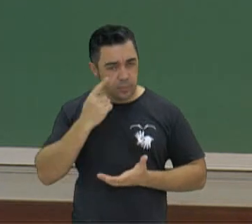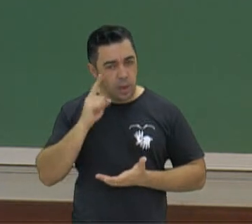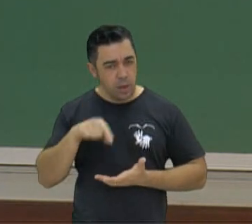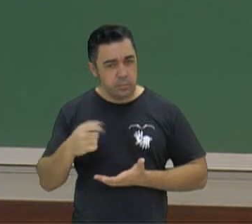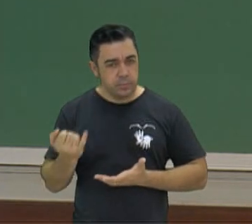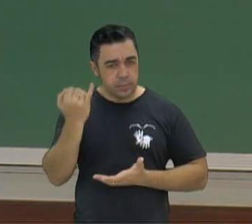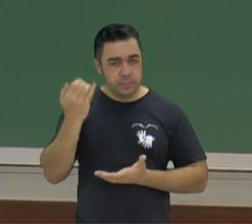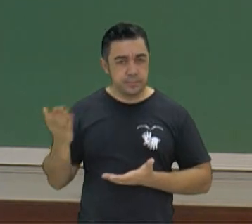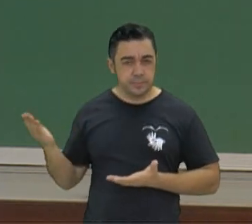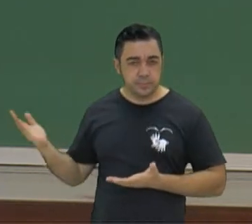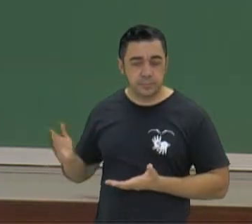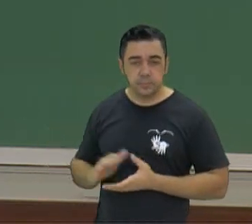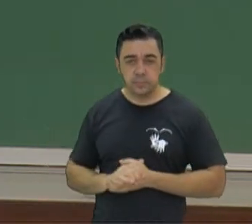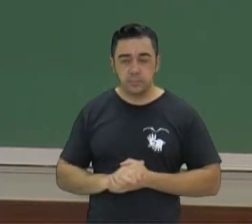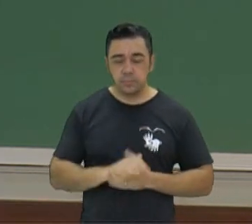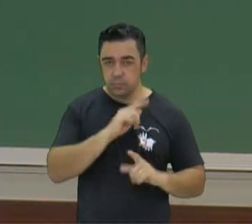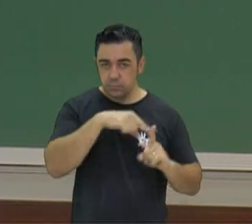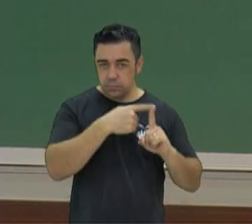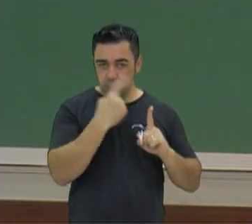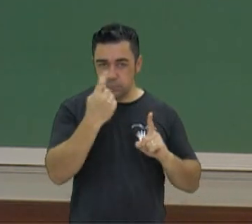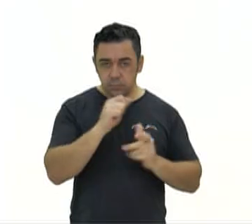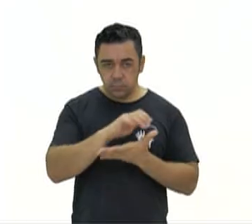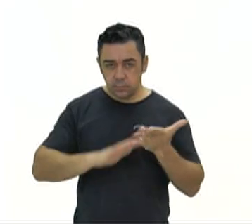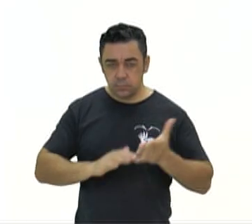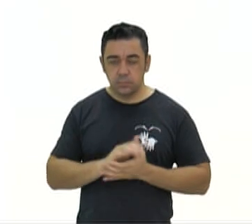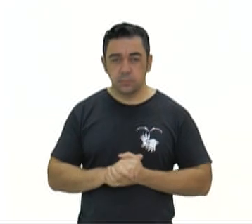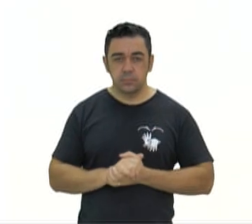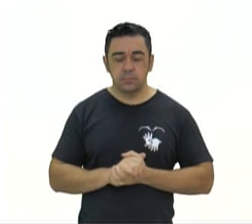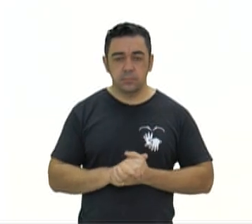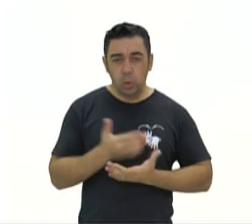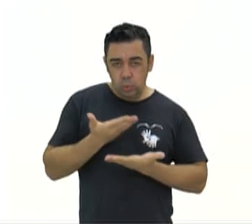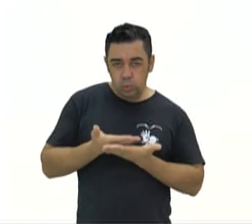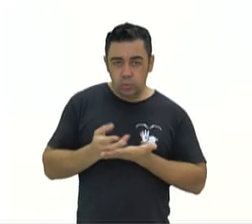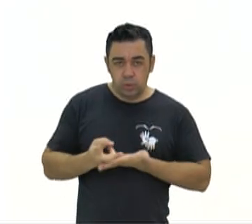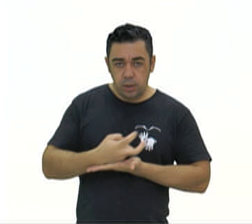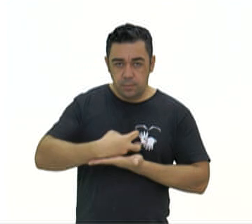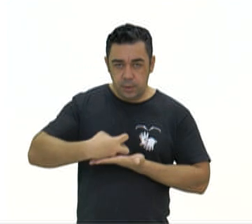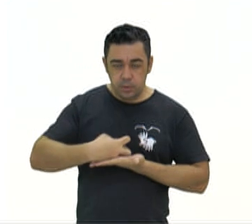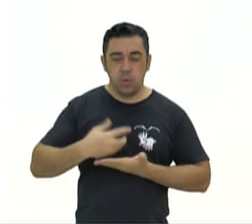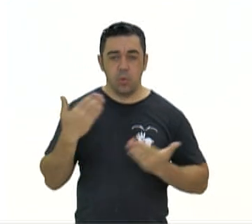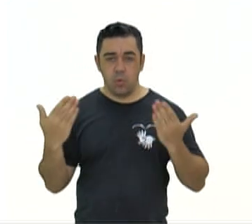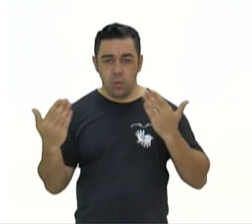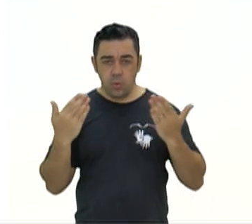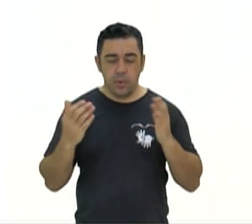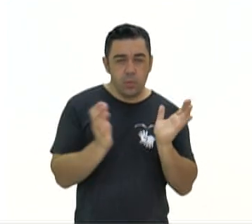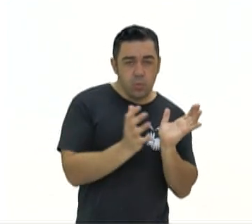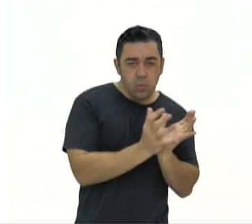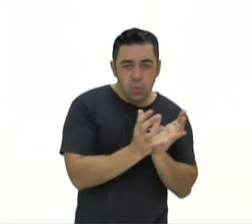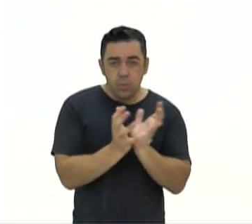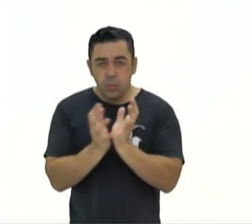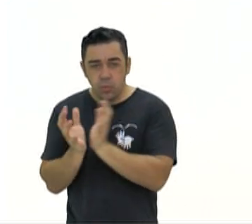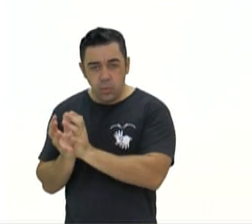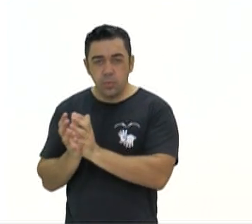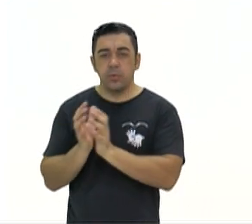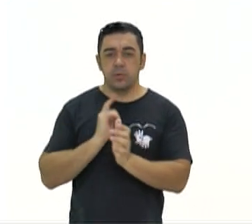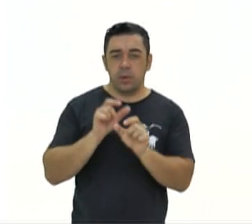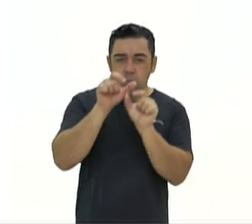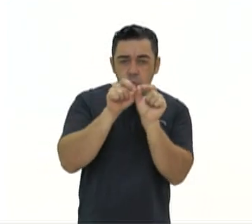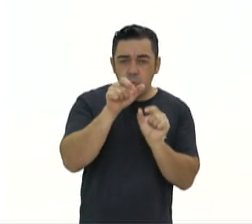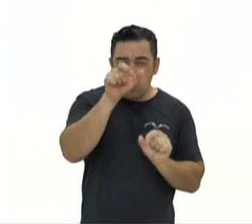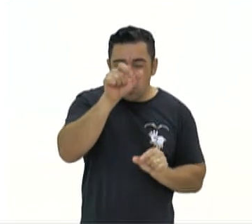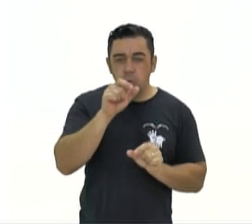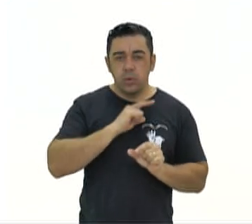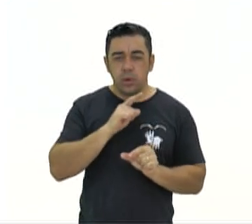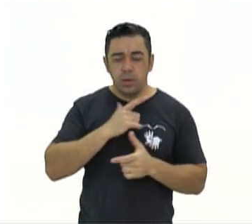também. Mais um exercício. A embriologia comparada dos diferentes grupos de vertebrados é uma evidência evolutiva de que